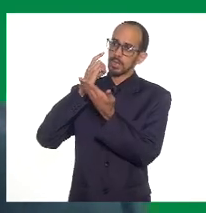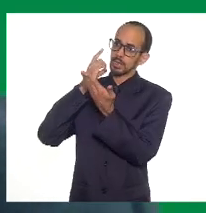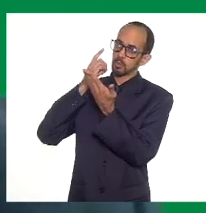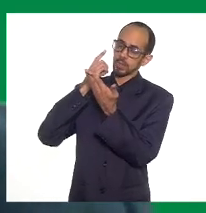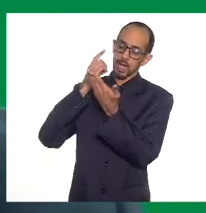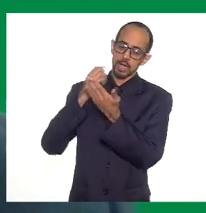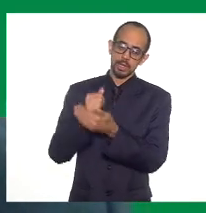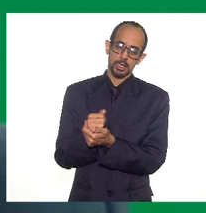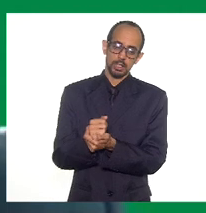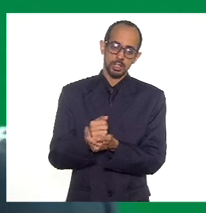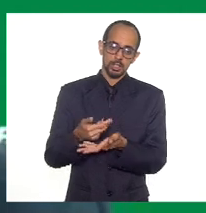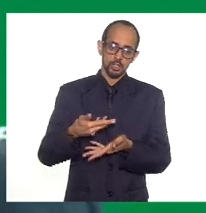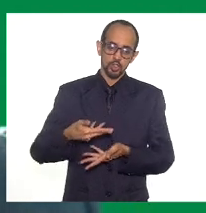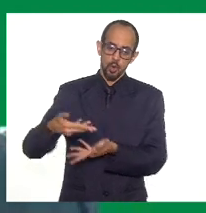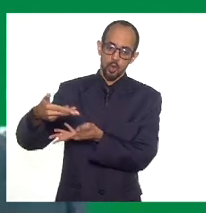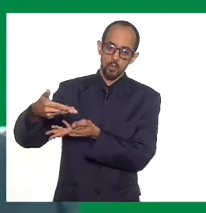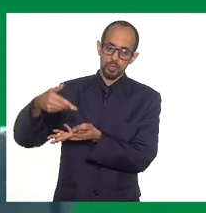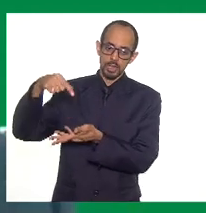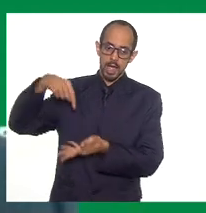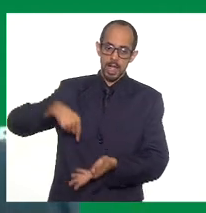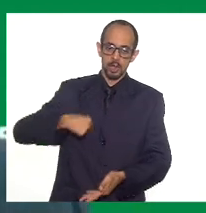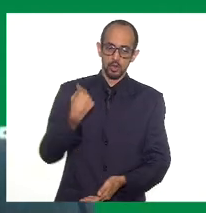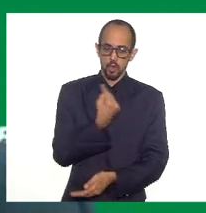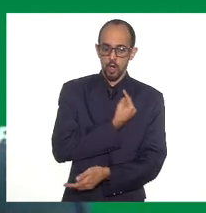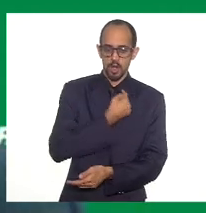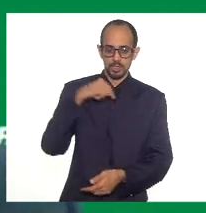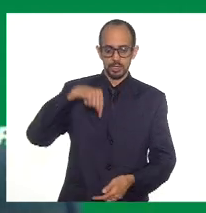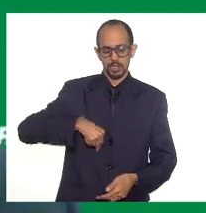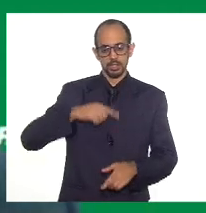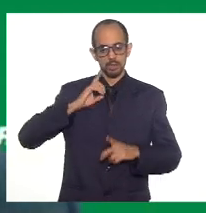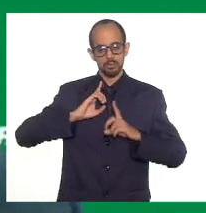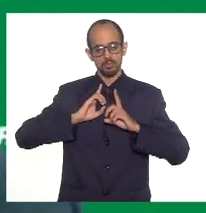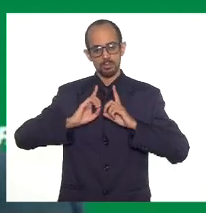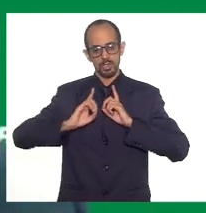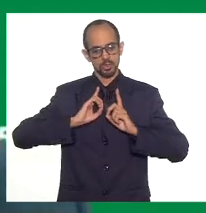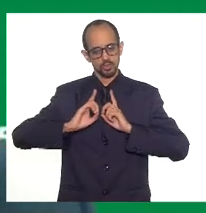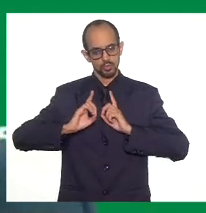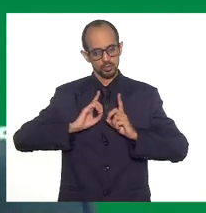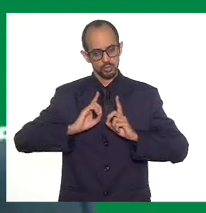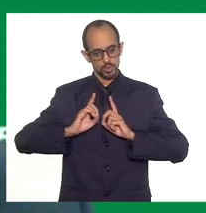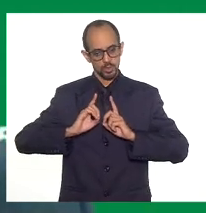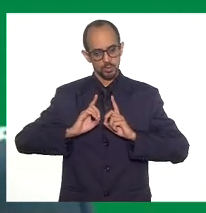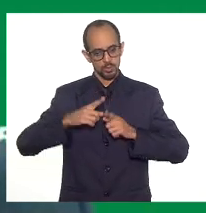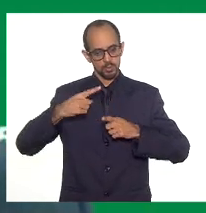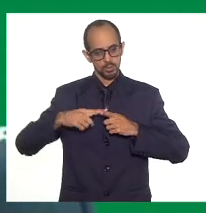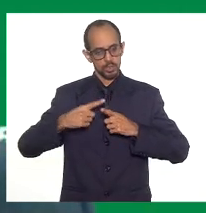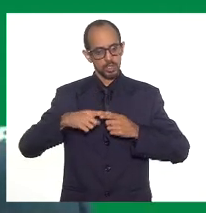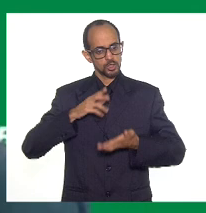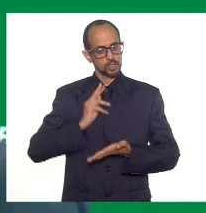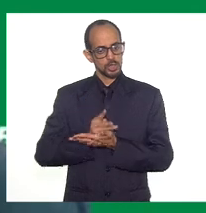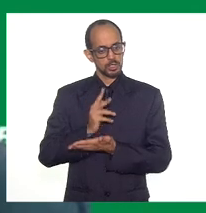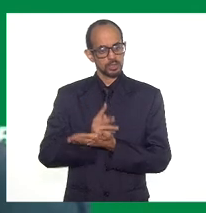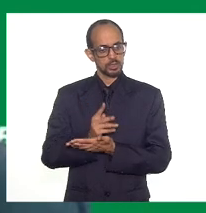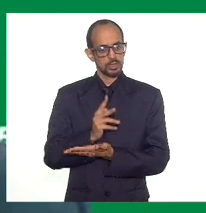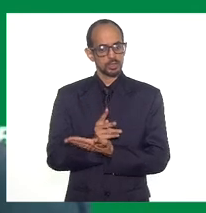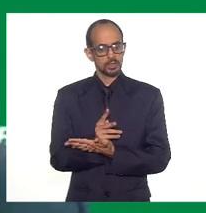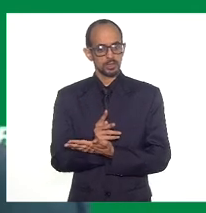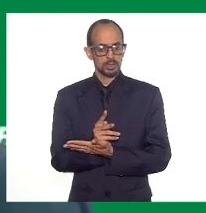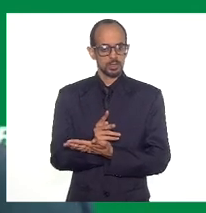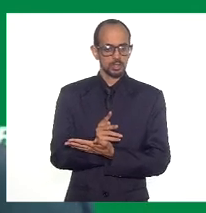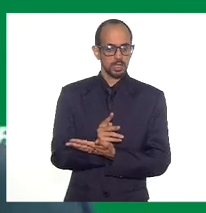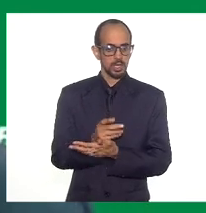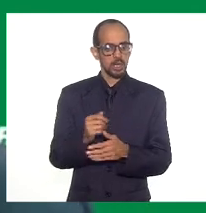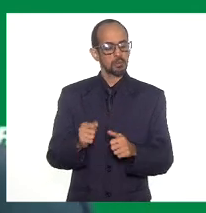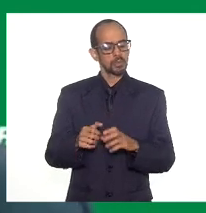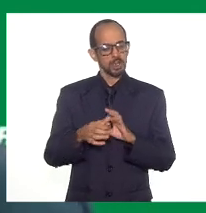de convidar a Petrobras aqui para essas discussões, né? A gente tem sempre, né, marcado aí pela abertura